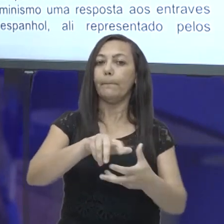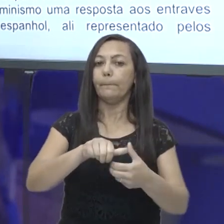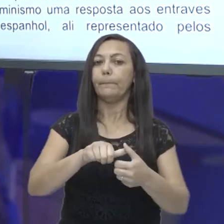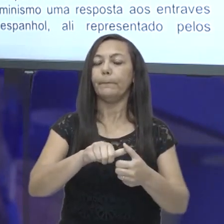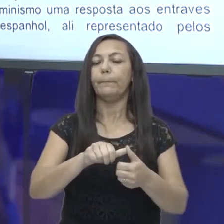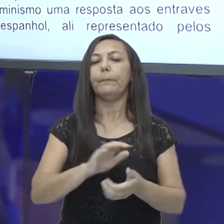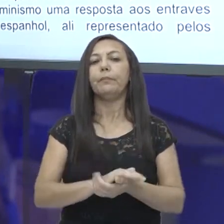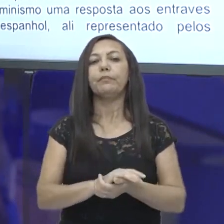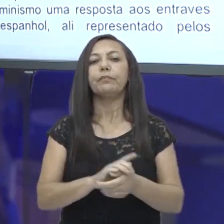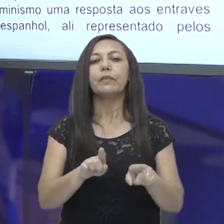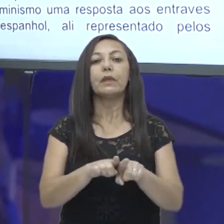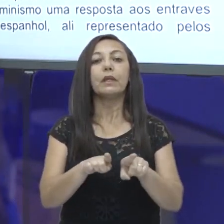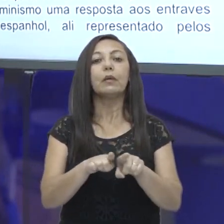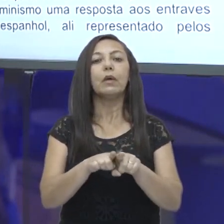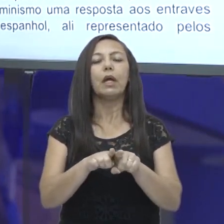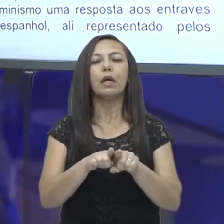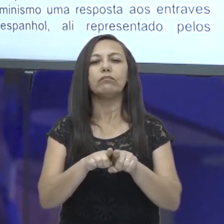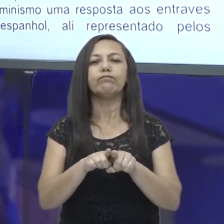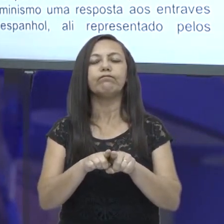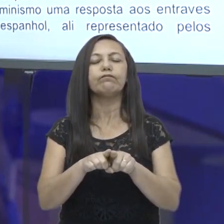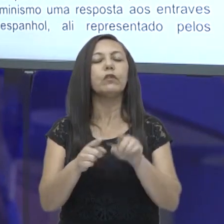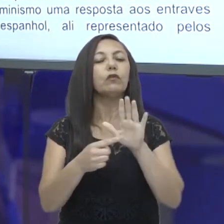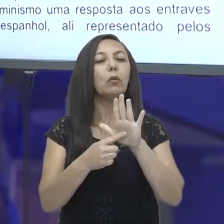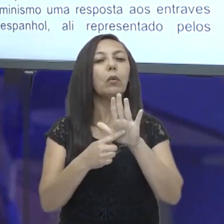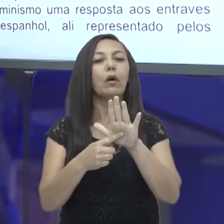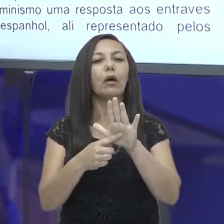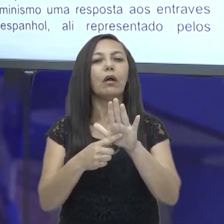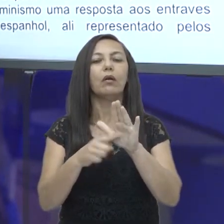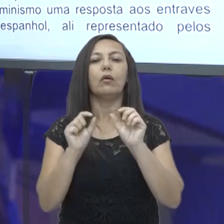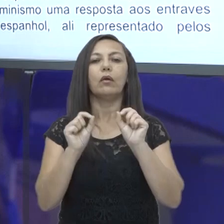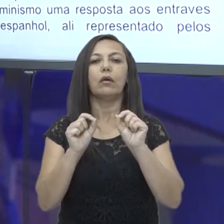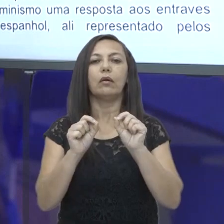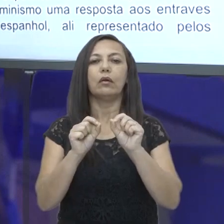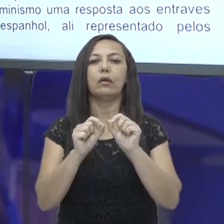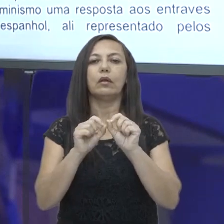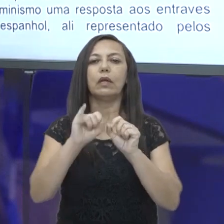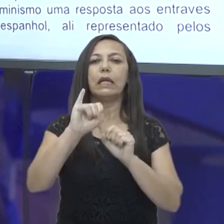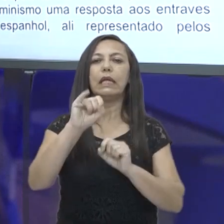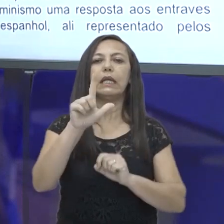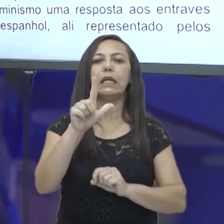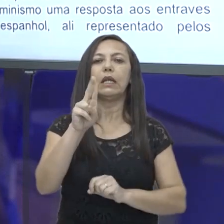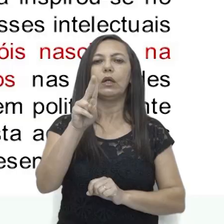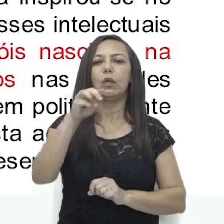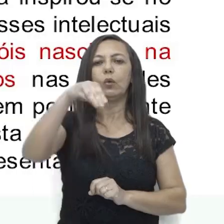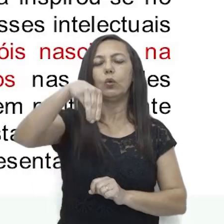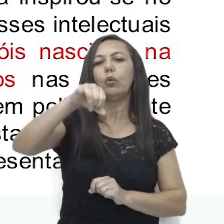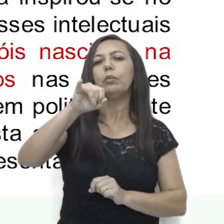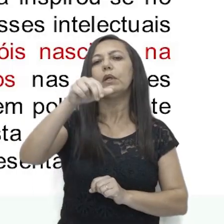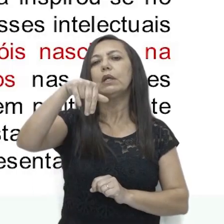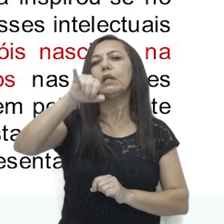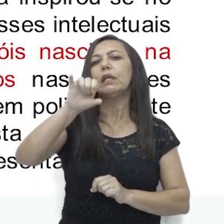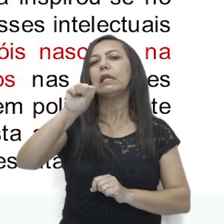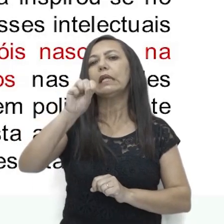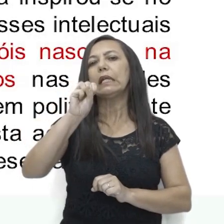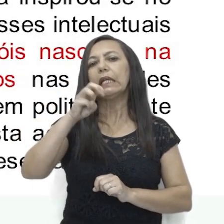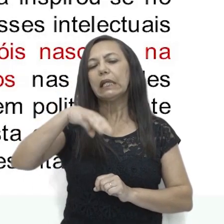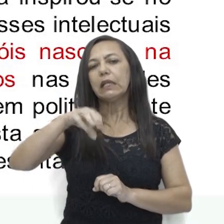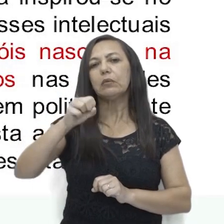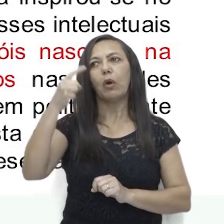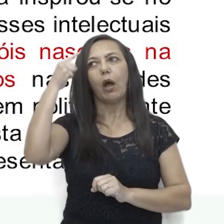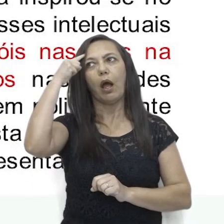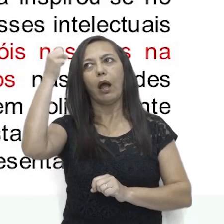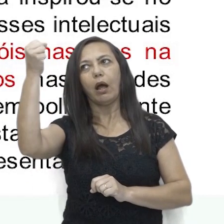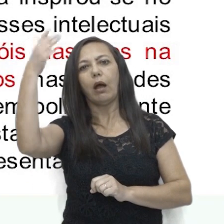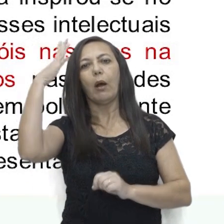bom? Entra aí um fator muito importante, a questão do iluminismo. O iluminismo defendia a